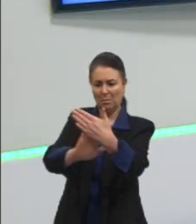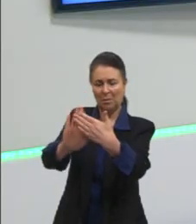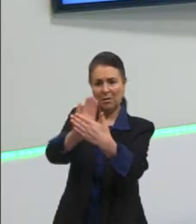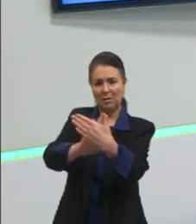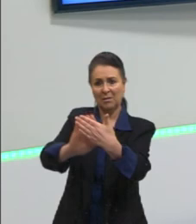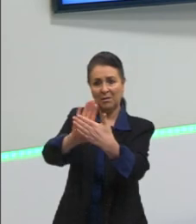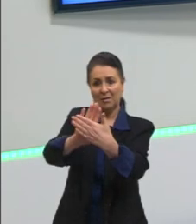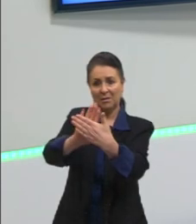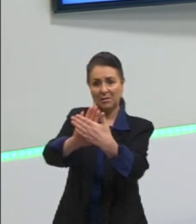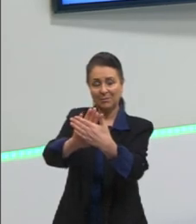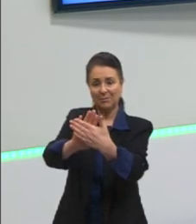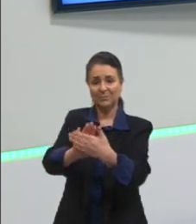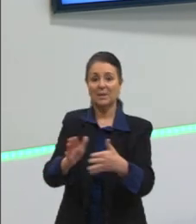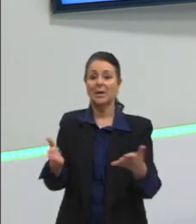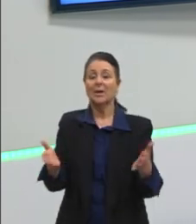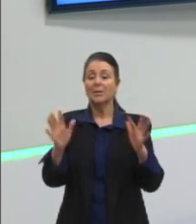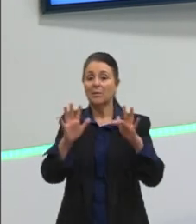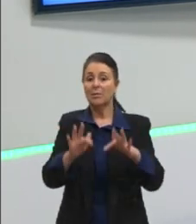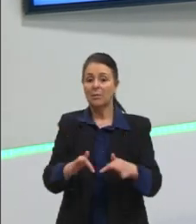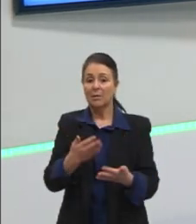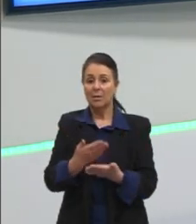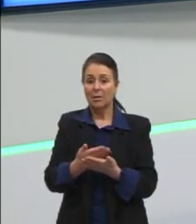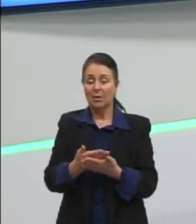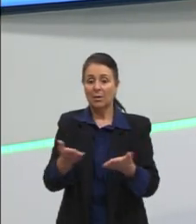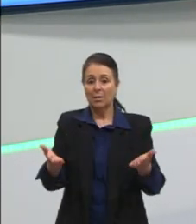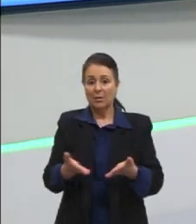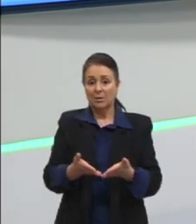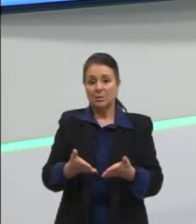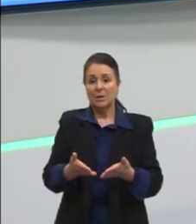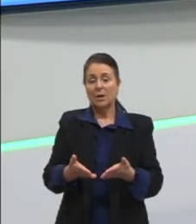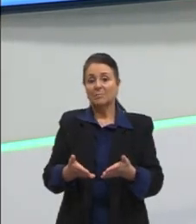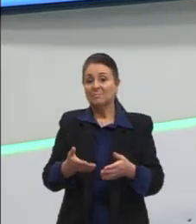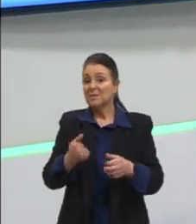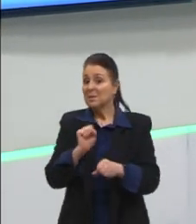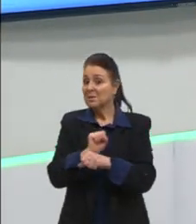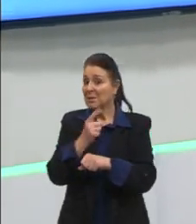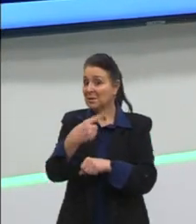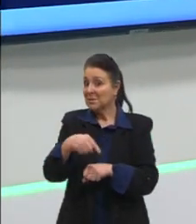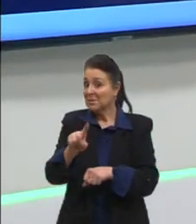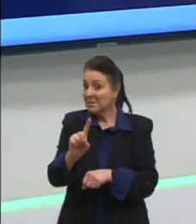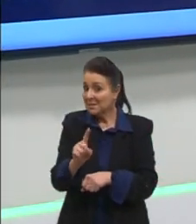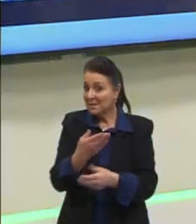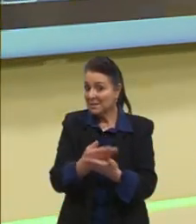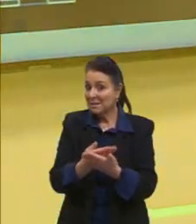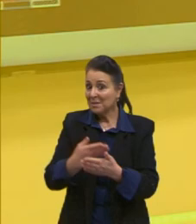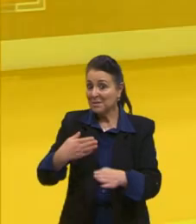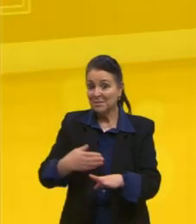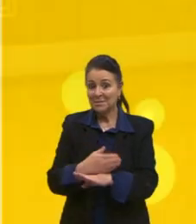Certo, pessoal? Por hoje a gente fica por aqui. Espero vocês nas próximas aulas e partiu passar!